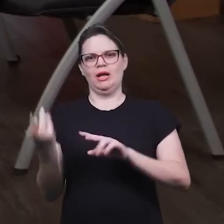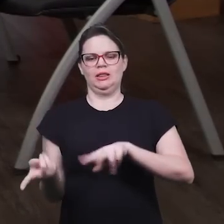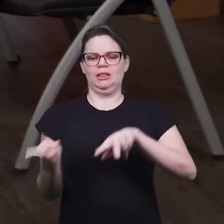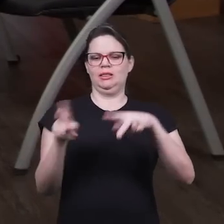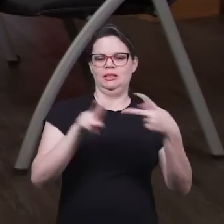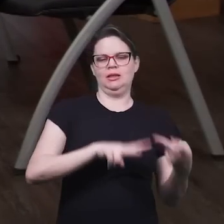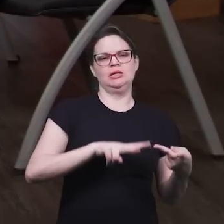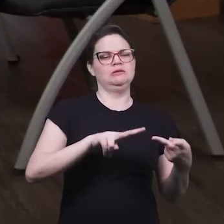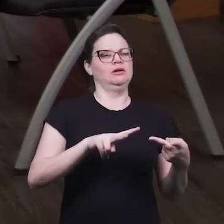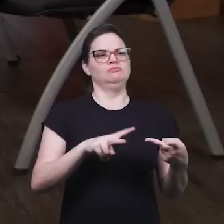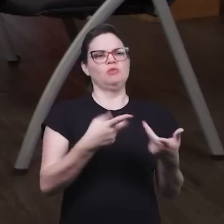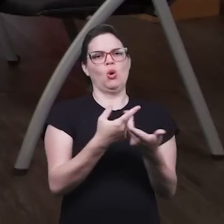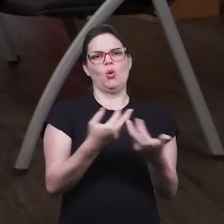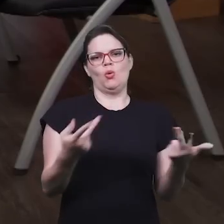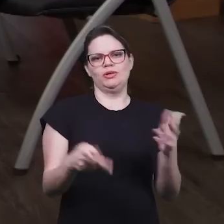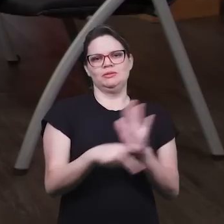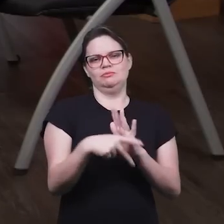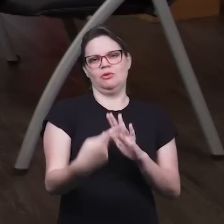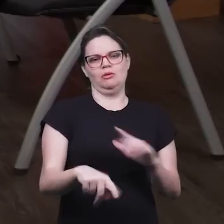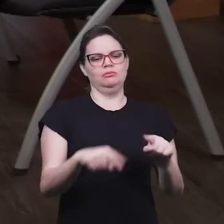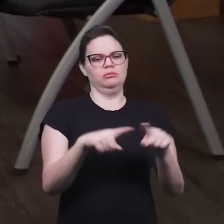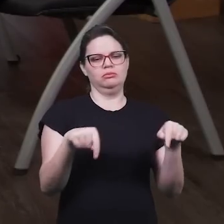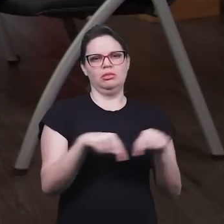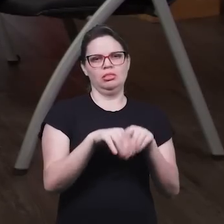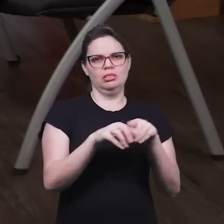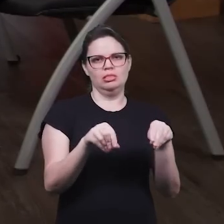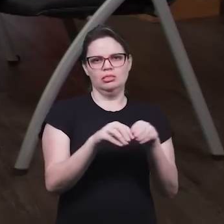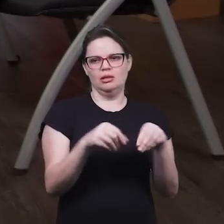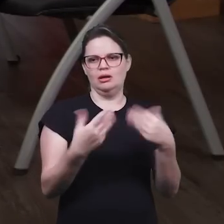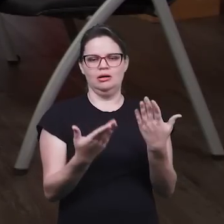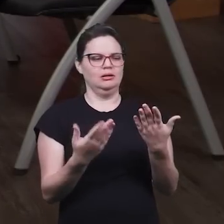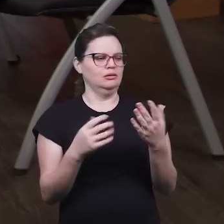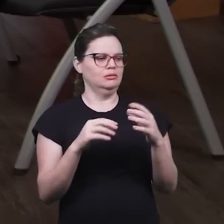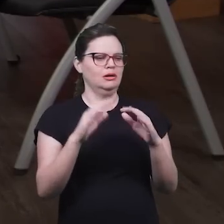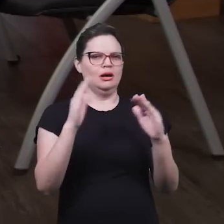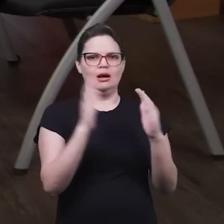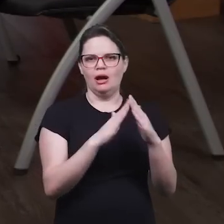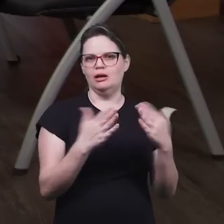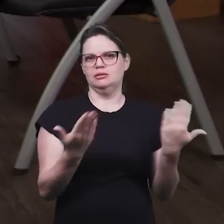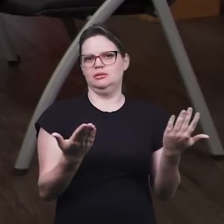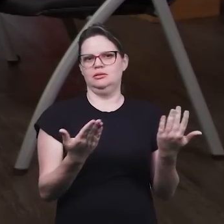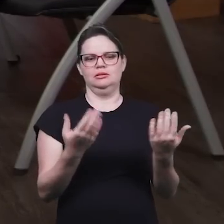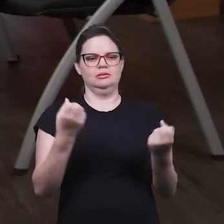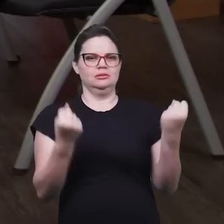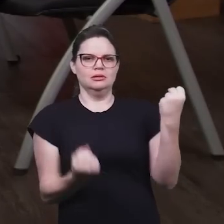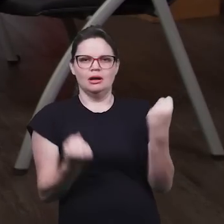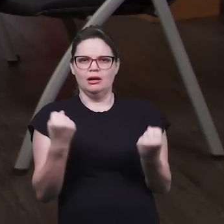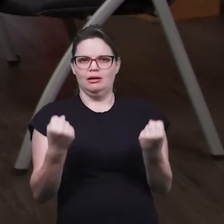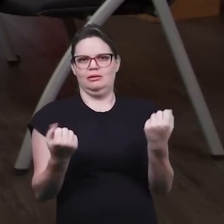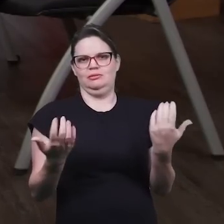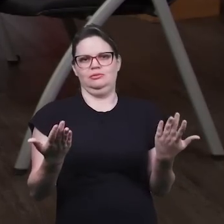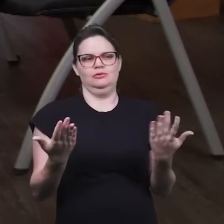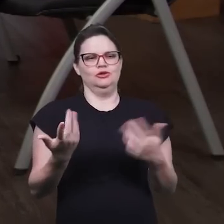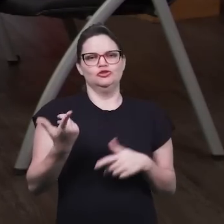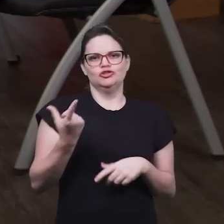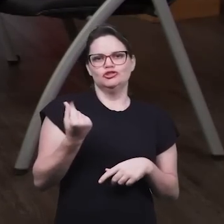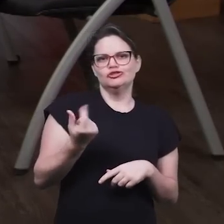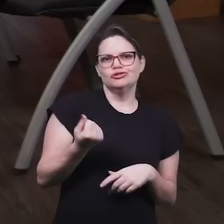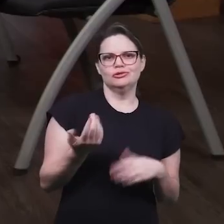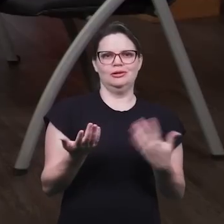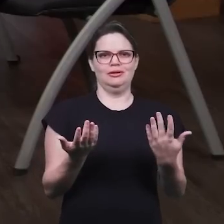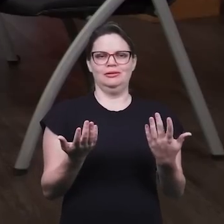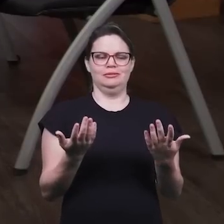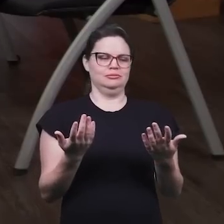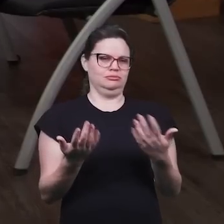seus herdeiros, seus familiares, esse patrimônio pode ser composto por carros,